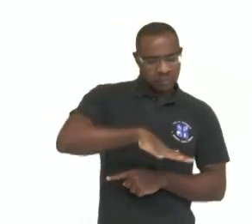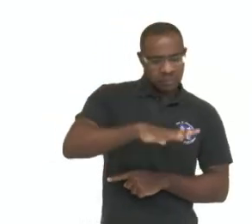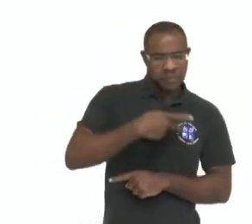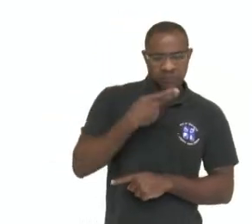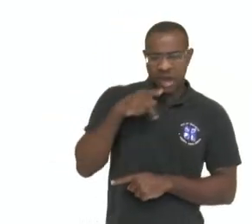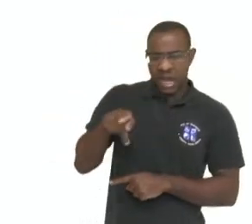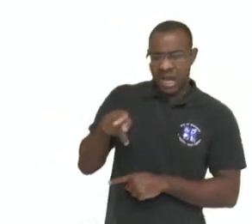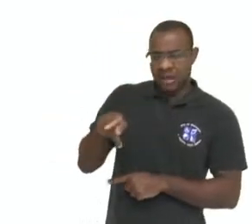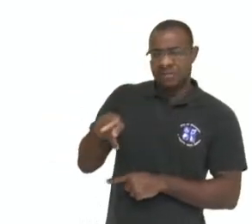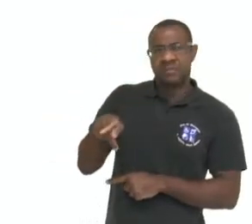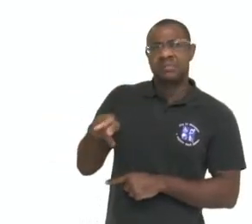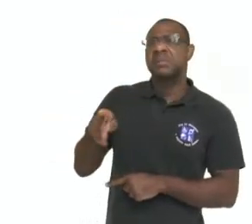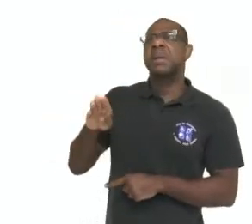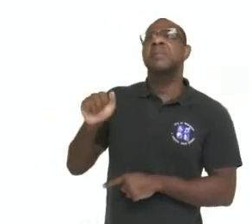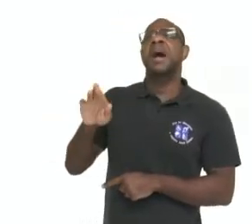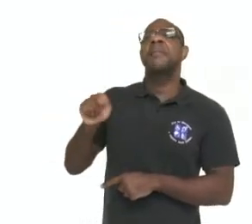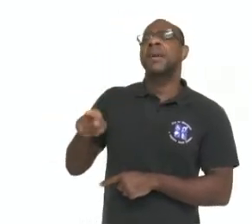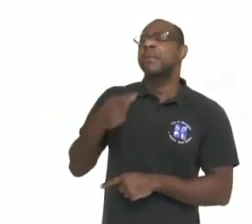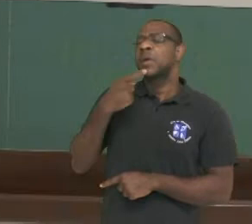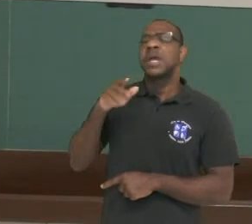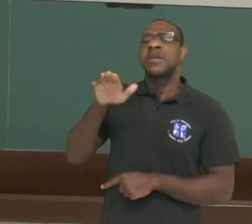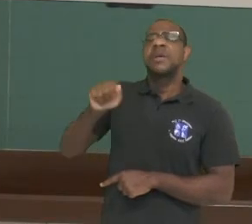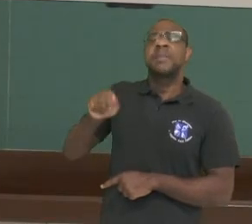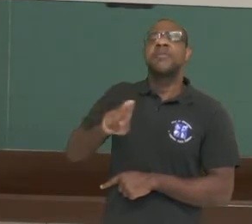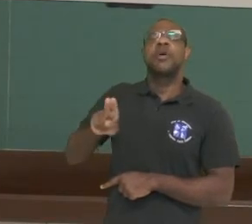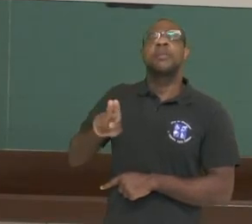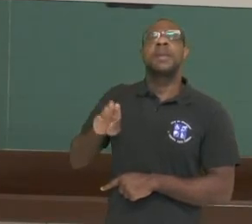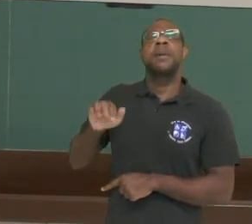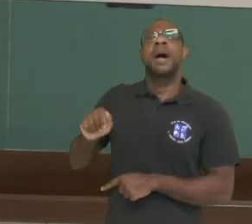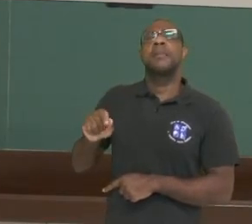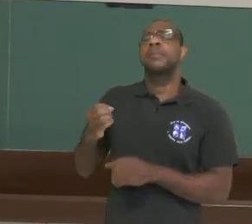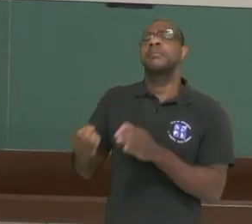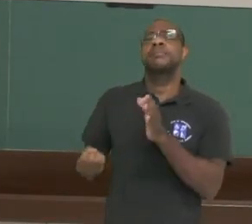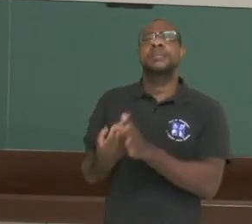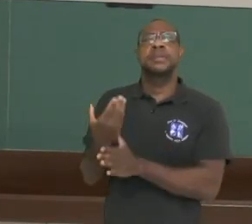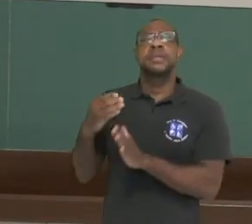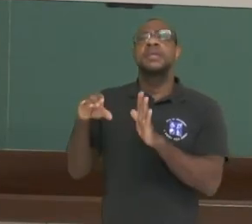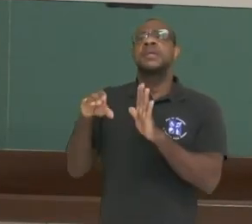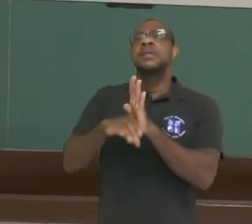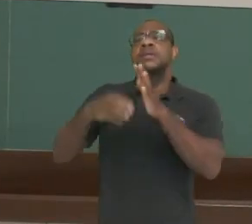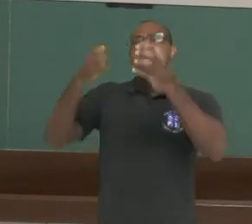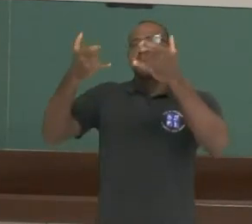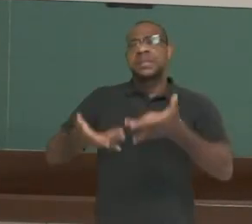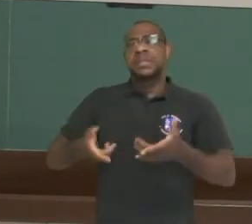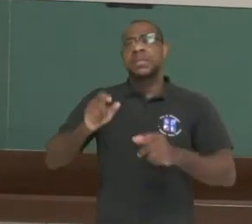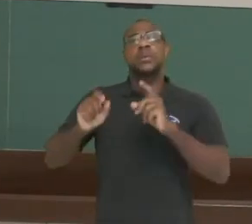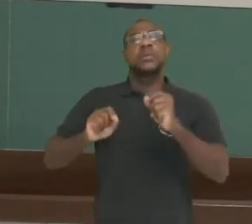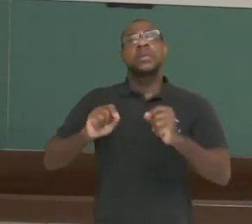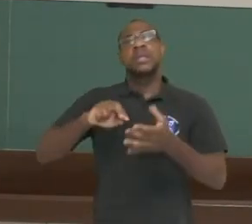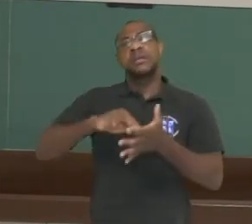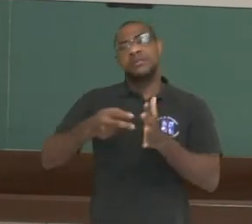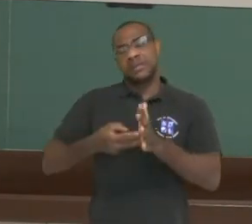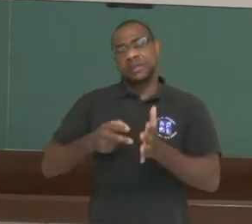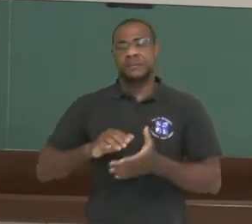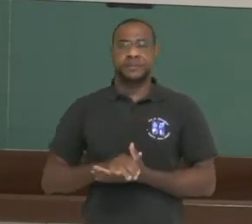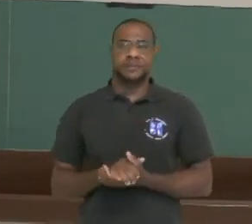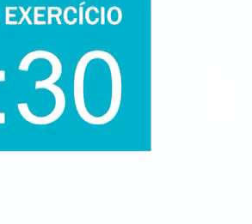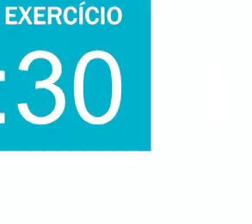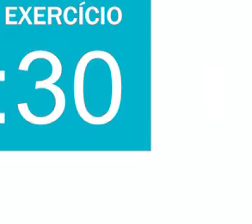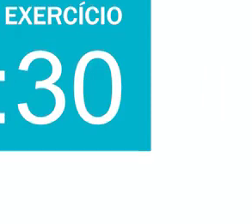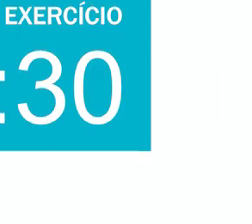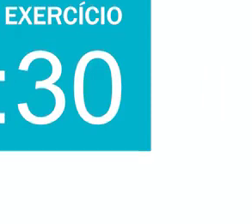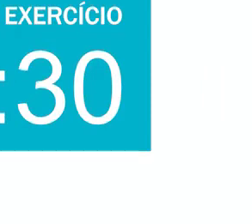os germanos de bárbaros e defina a origem da palavra bárbaro. Daqui a pouquinho nós voltamos. Coisando junto.